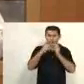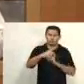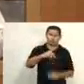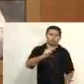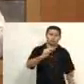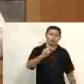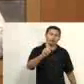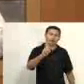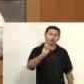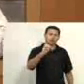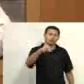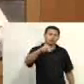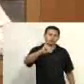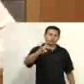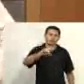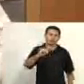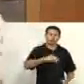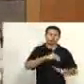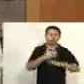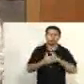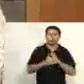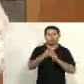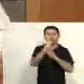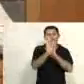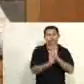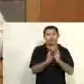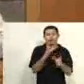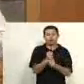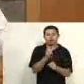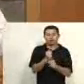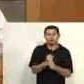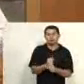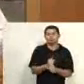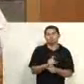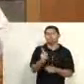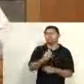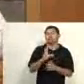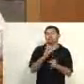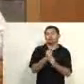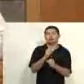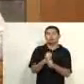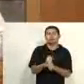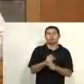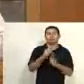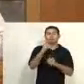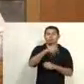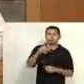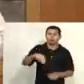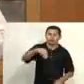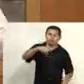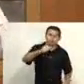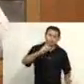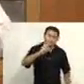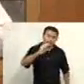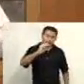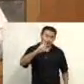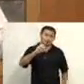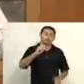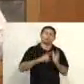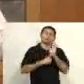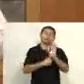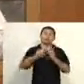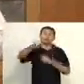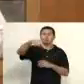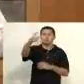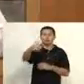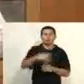padronizada. Todos esses valores são tabelados, são calculados pela estatística e não foram calculados pelo professor Marcelo. Eu já vou mostrar logo